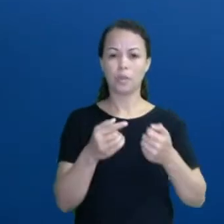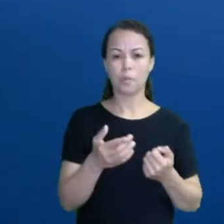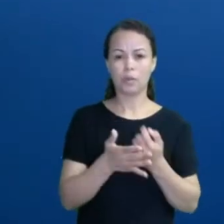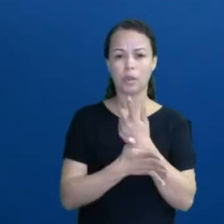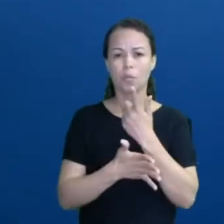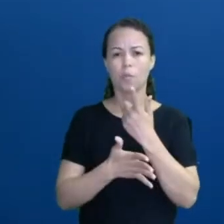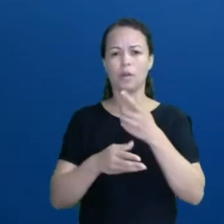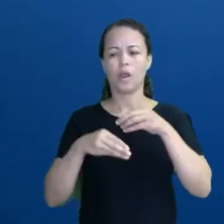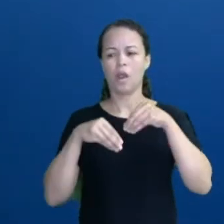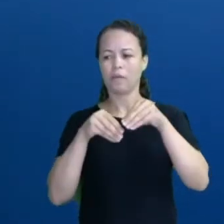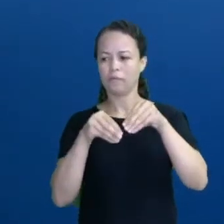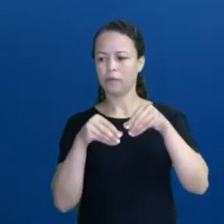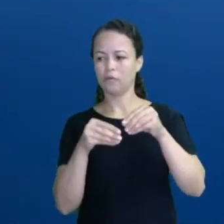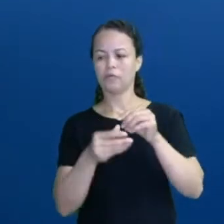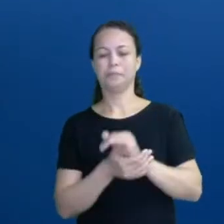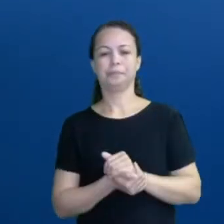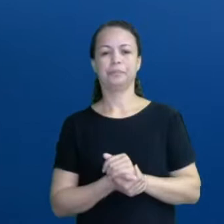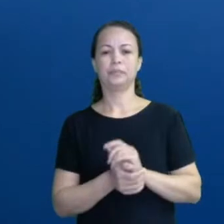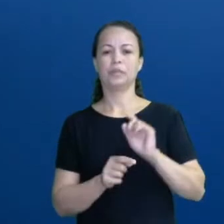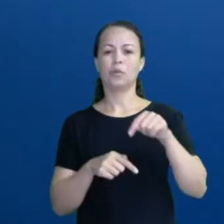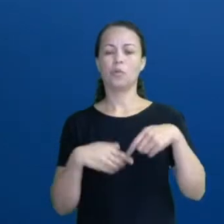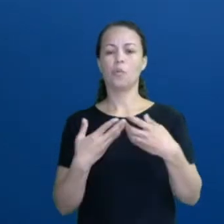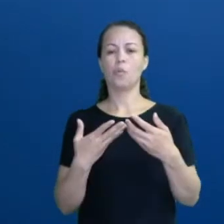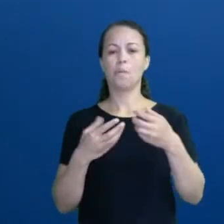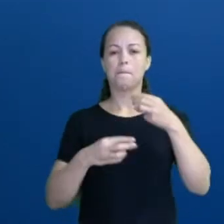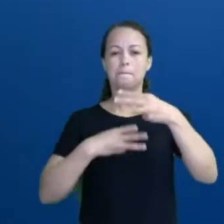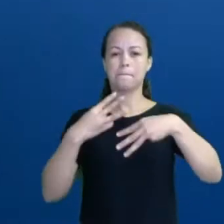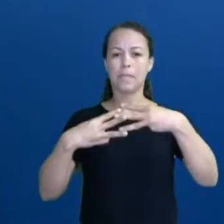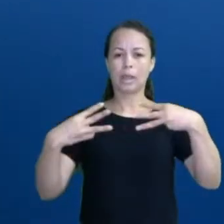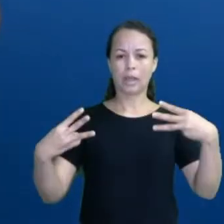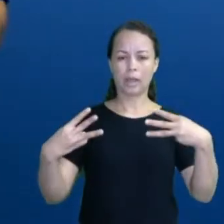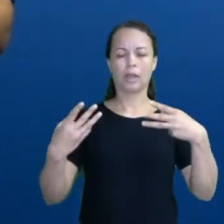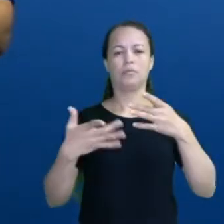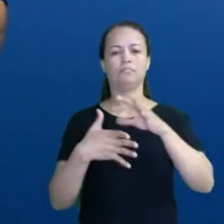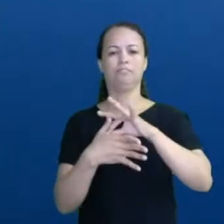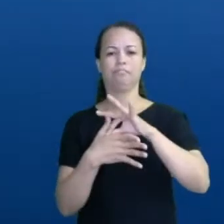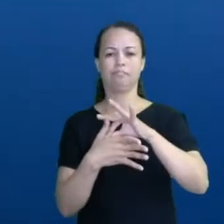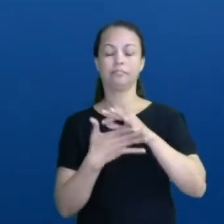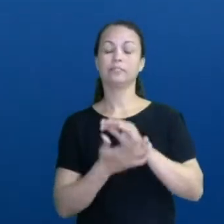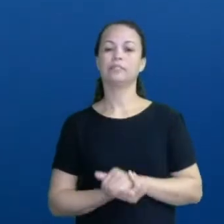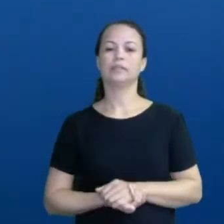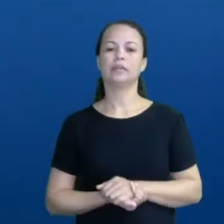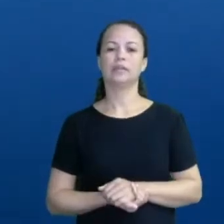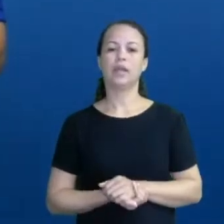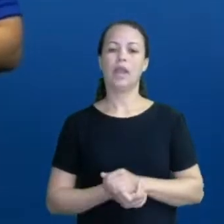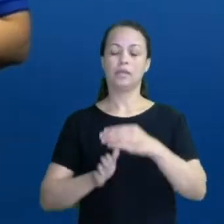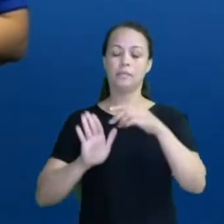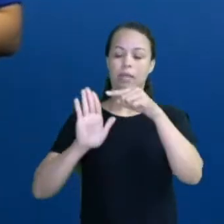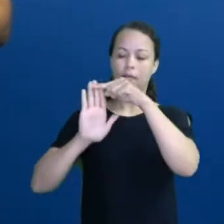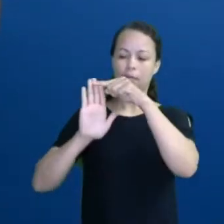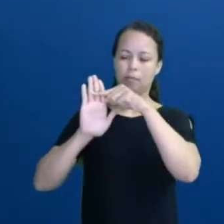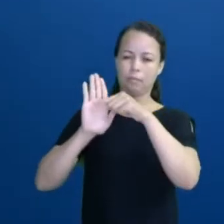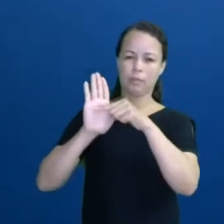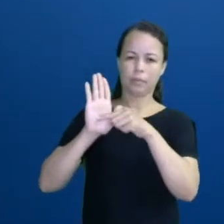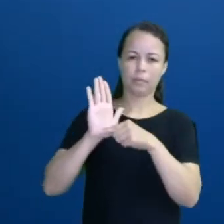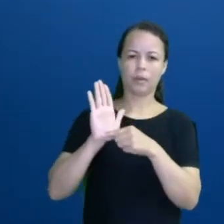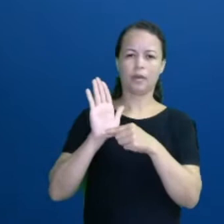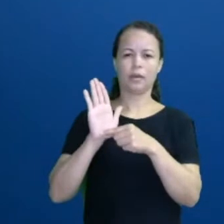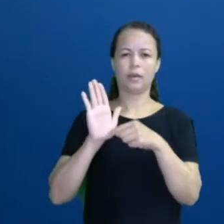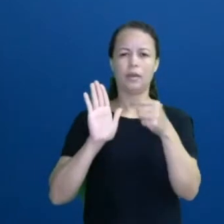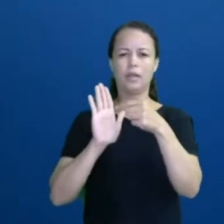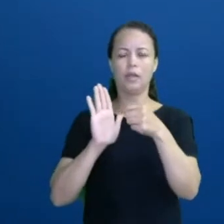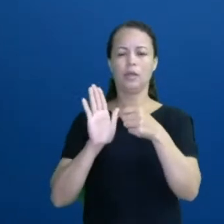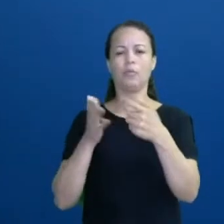comprar a farofa, o macarrão e o bife. Então essa minha lista aqui é uma lista